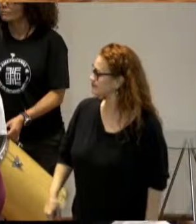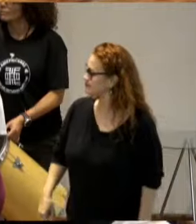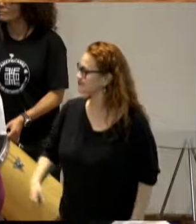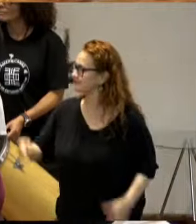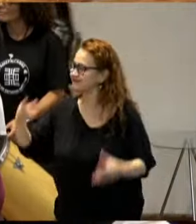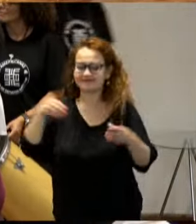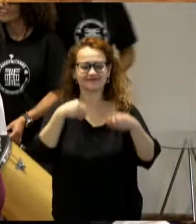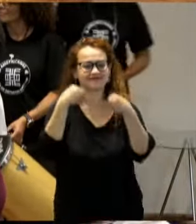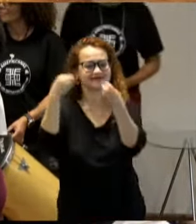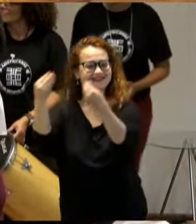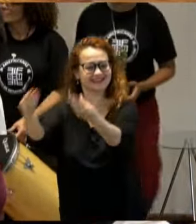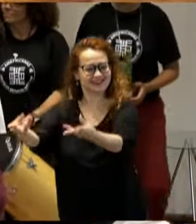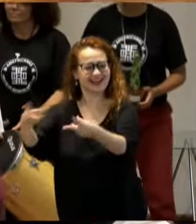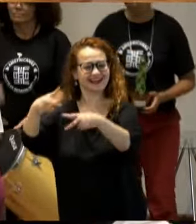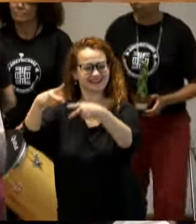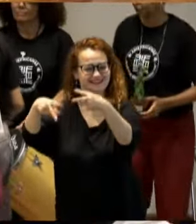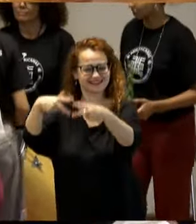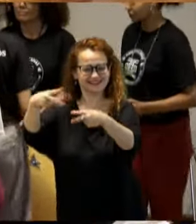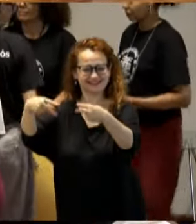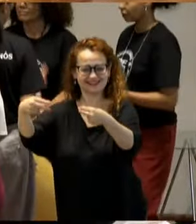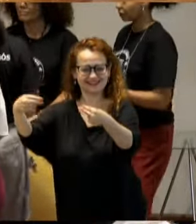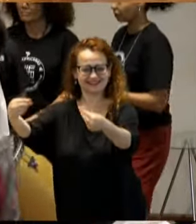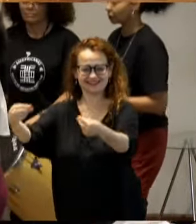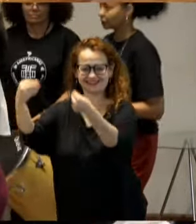Para entregar uma homenagem.